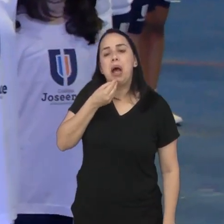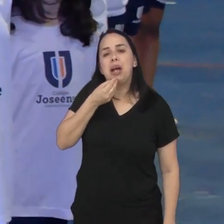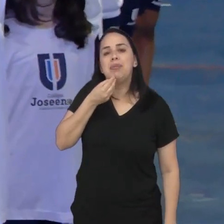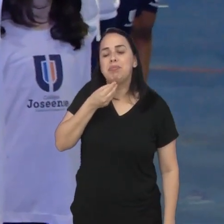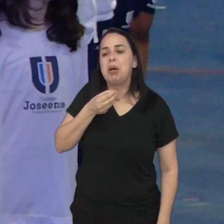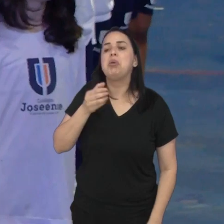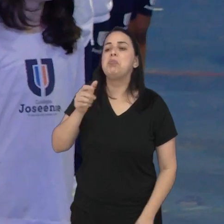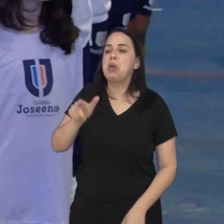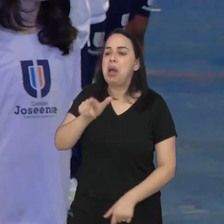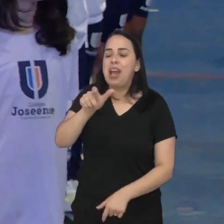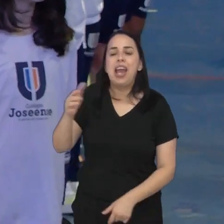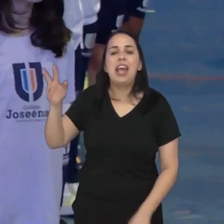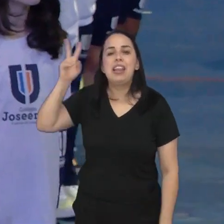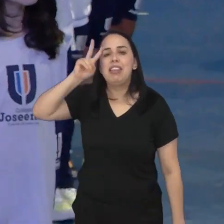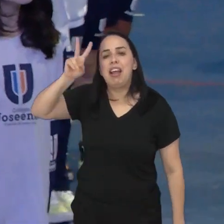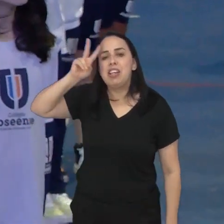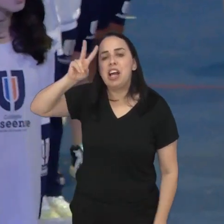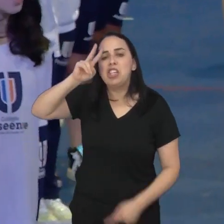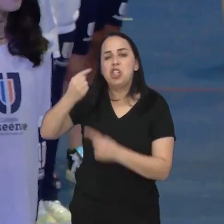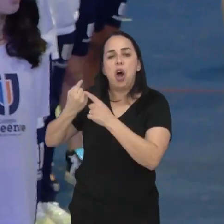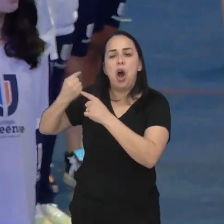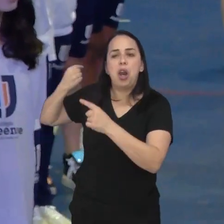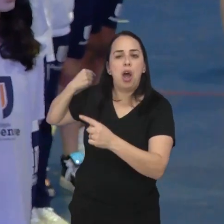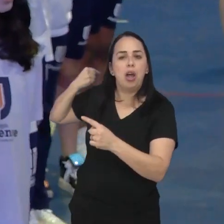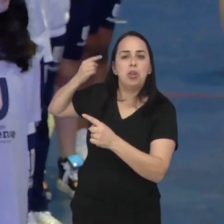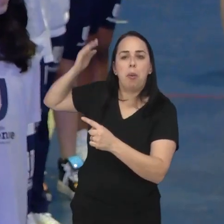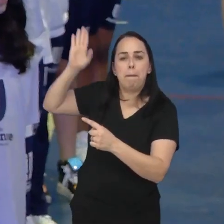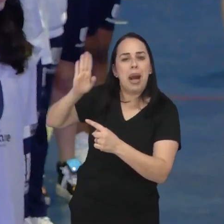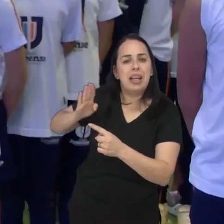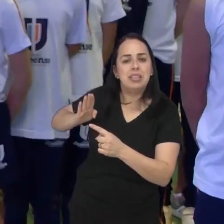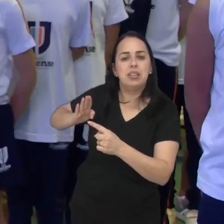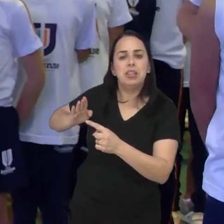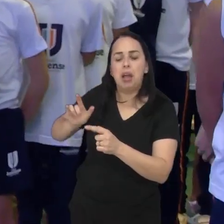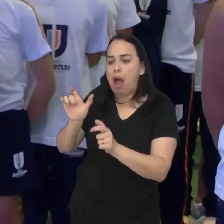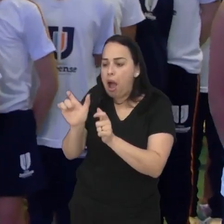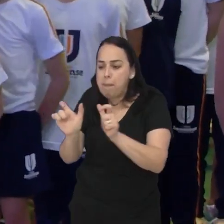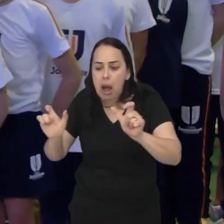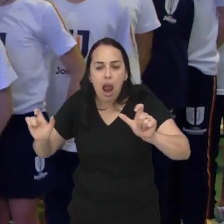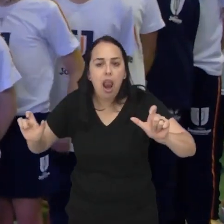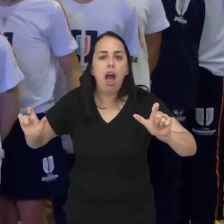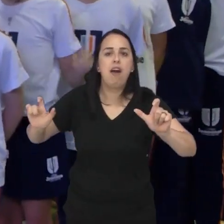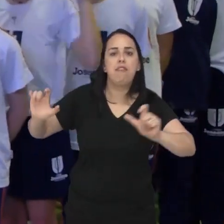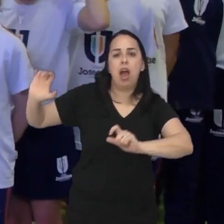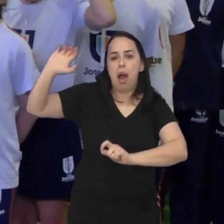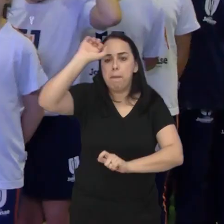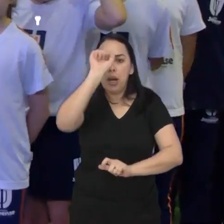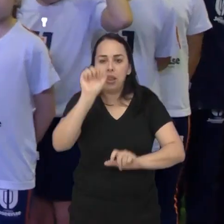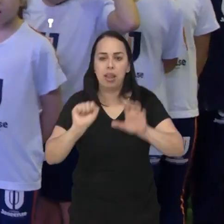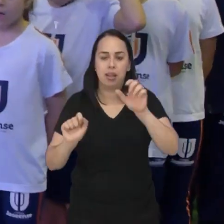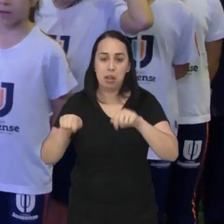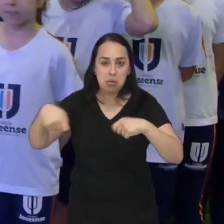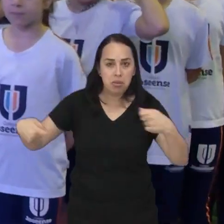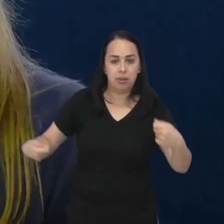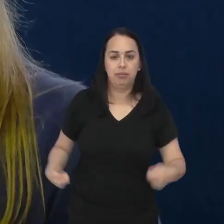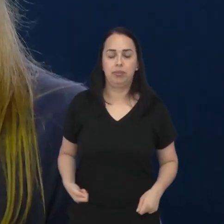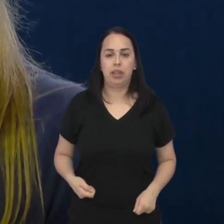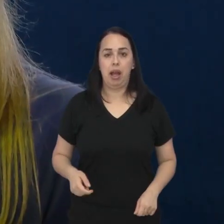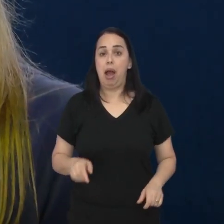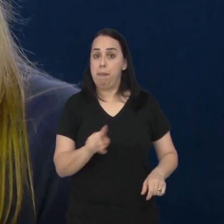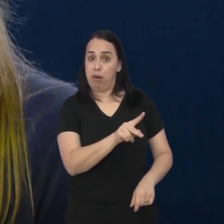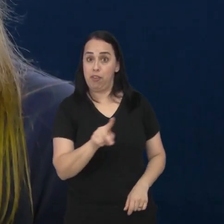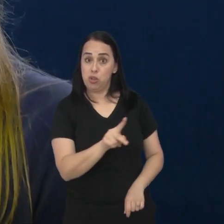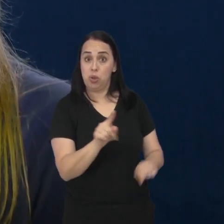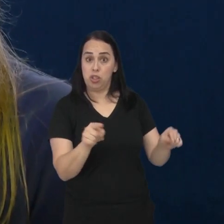aproveitam a oportunidade para que os alunos conheçam a história do Brasil e o significado das palavras entoadas no hino. A